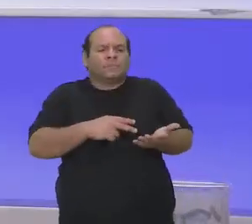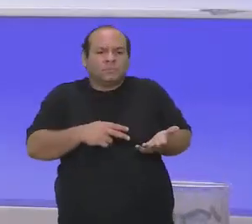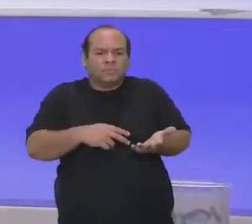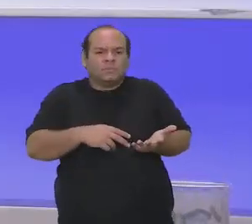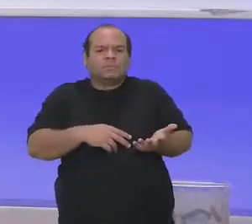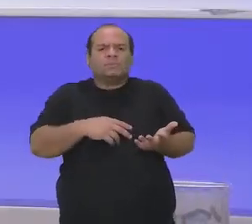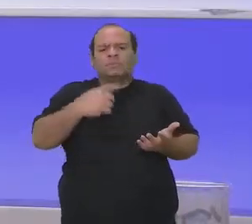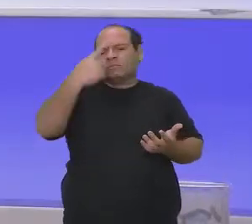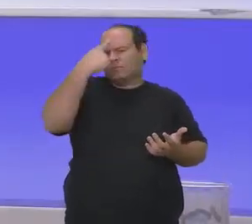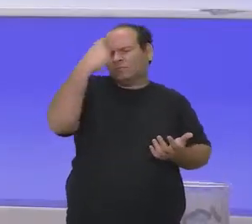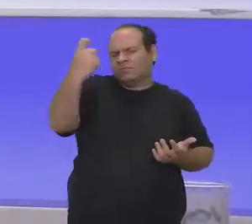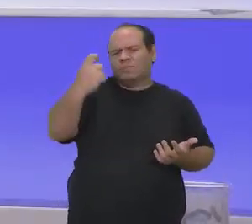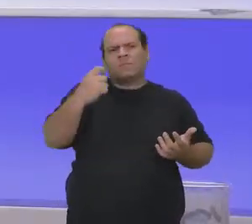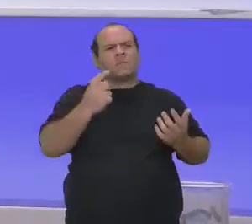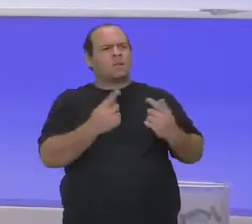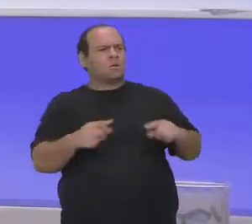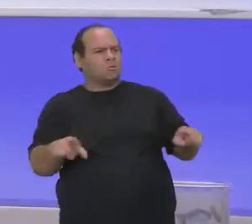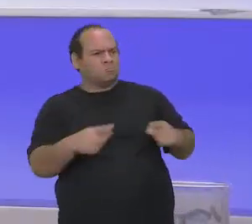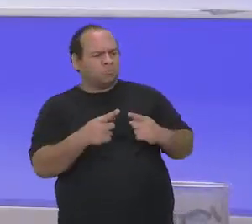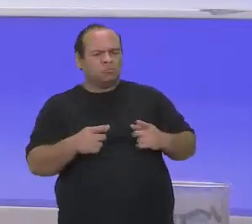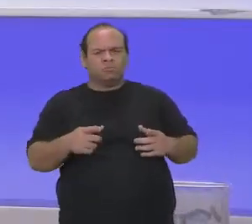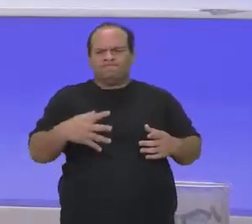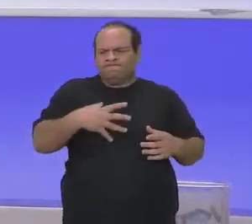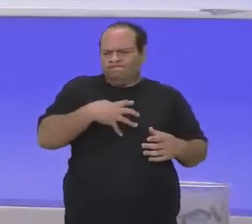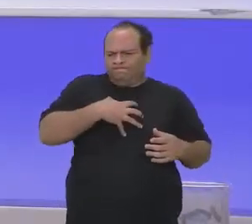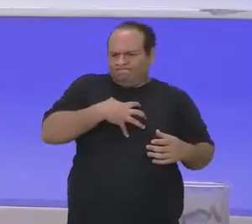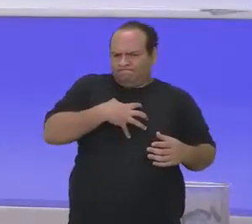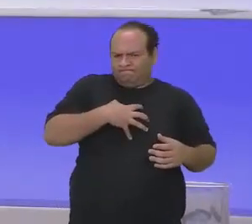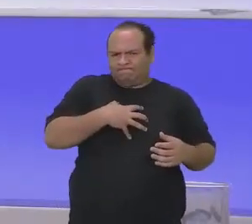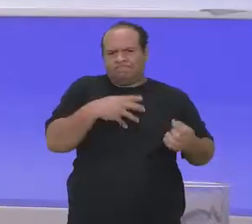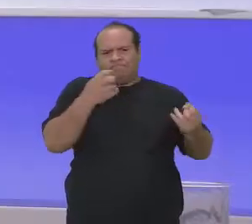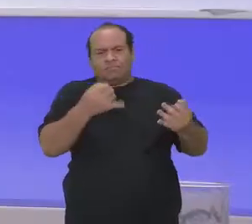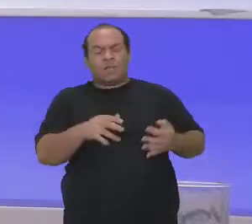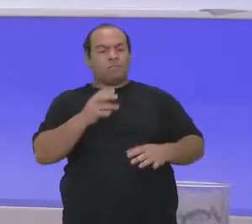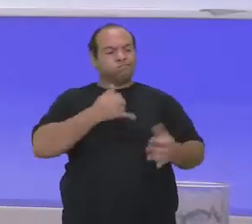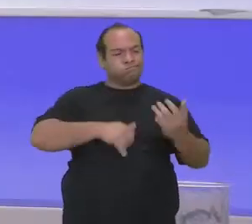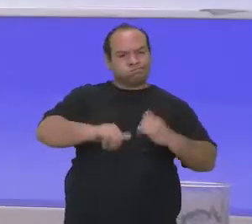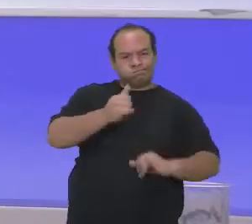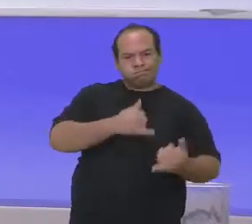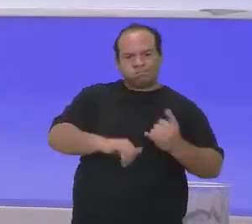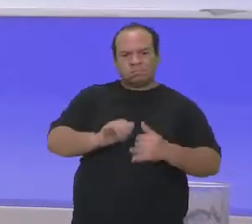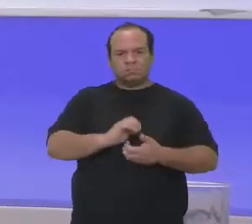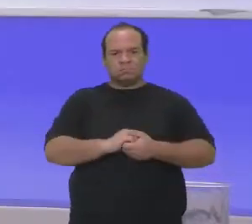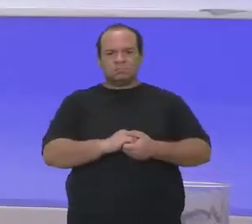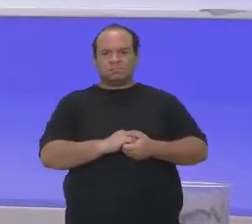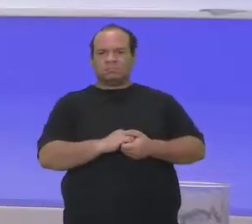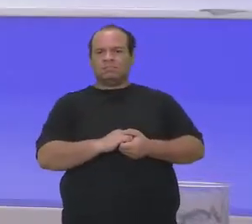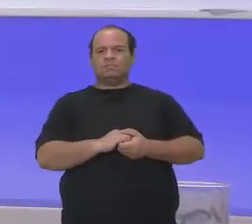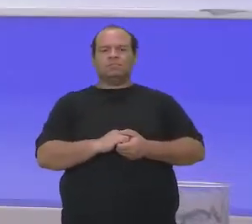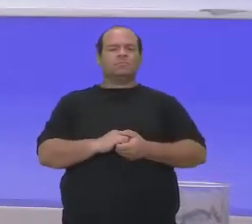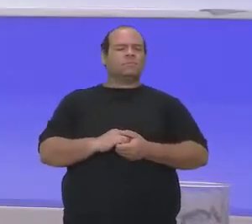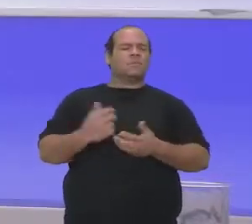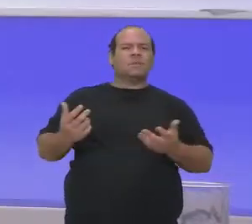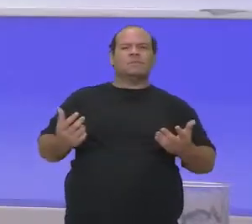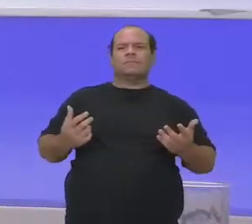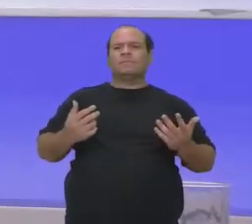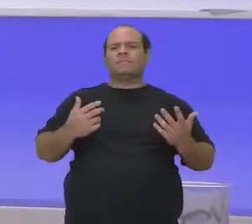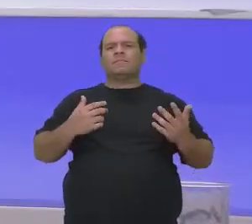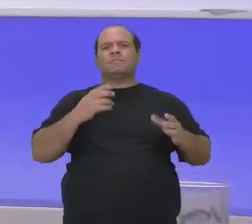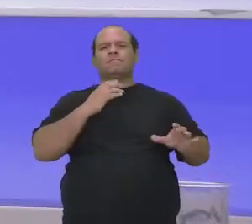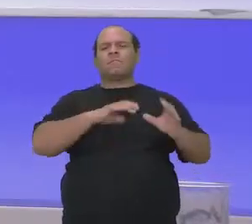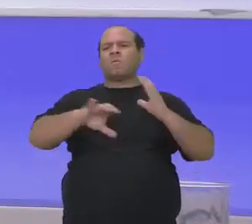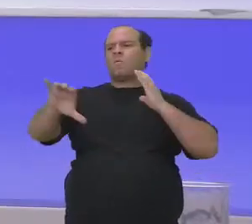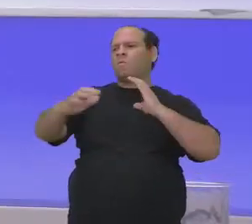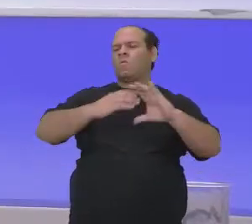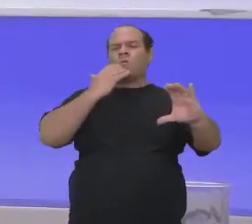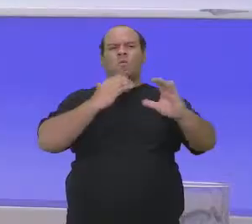eles criavam músicas e ritmos para falar de eficiência energética e saíram letras maravilhosas. E realmente